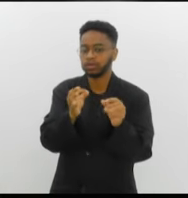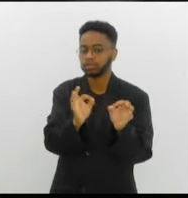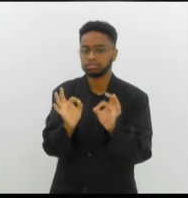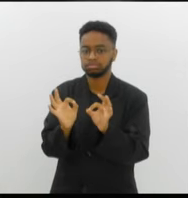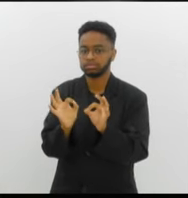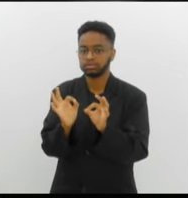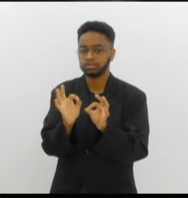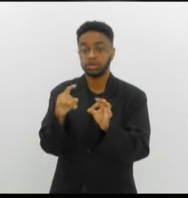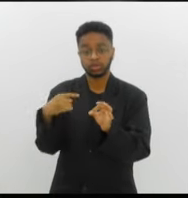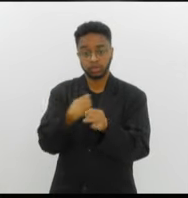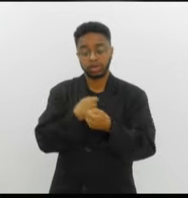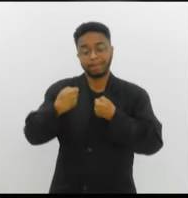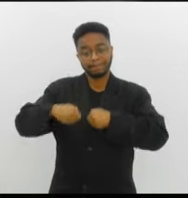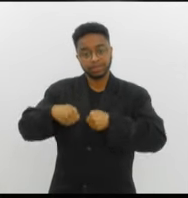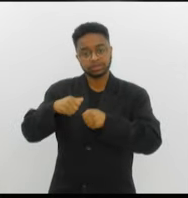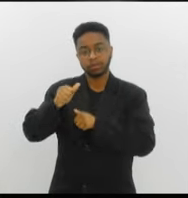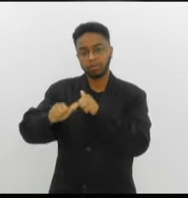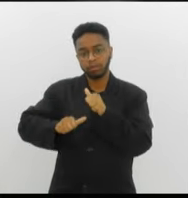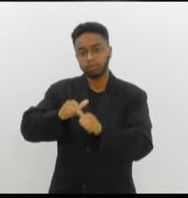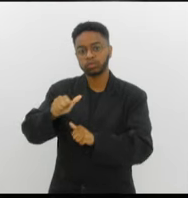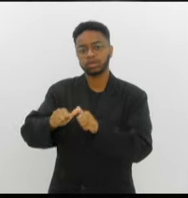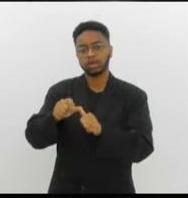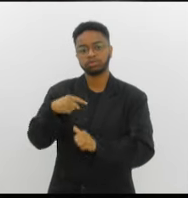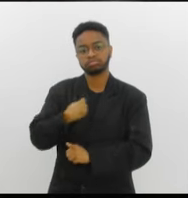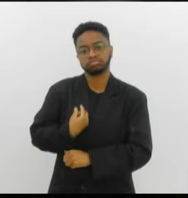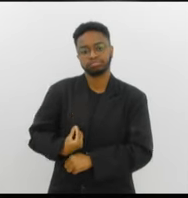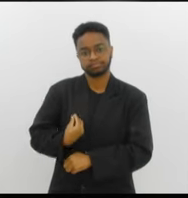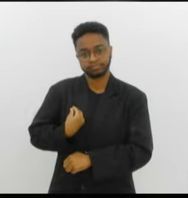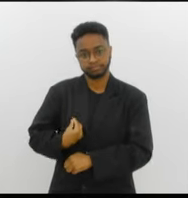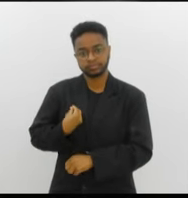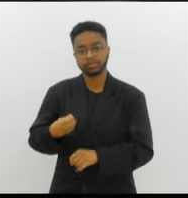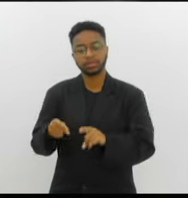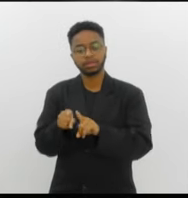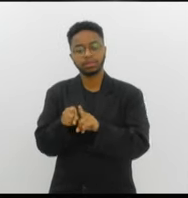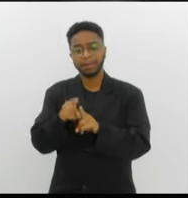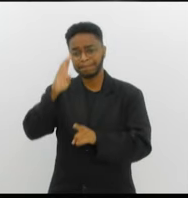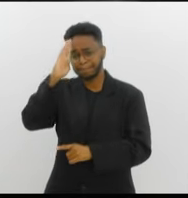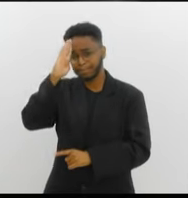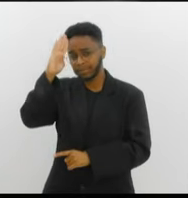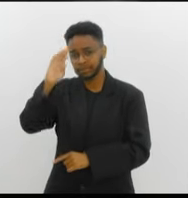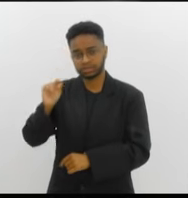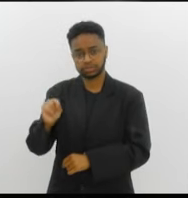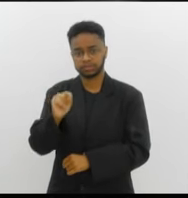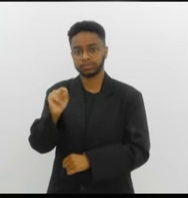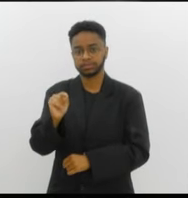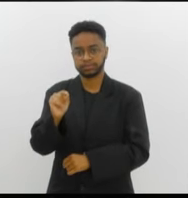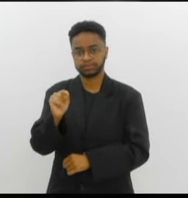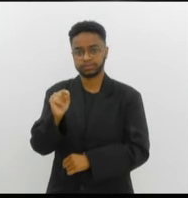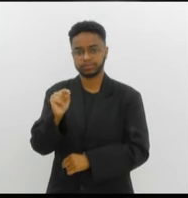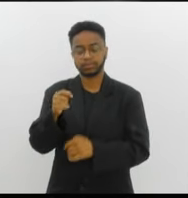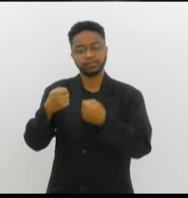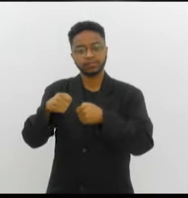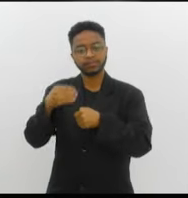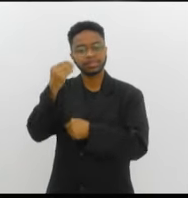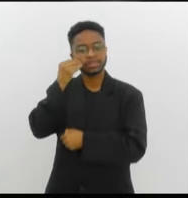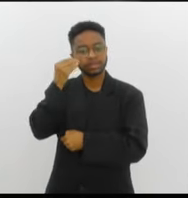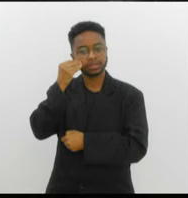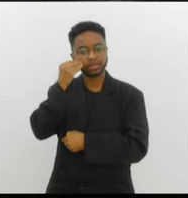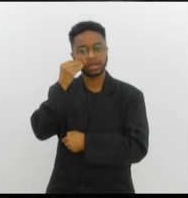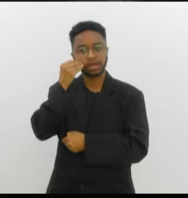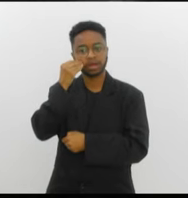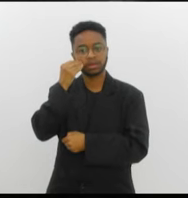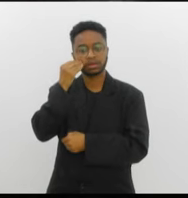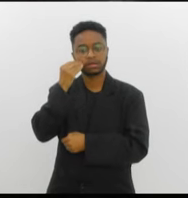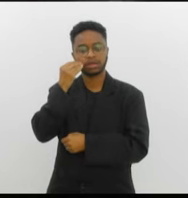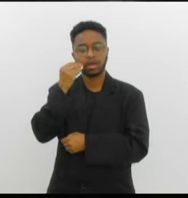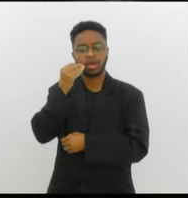que a gente tem que mudar nossos estilos de vida e, principalmente, tentar reconstruir as